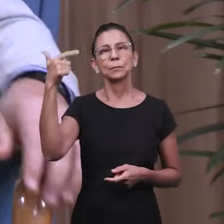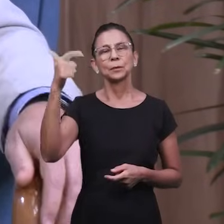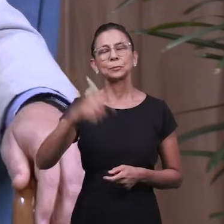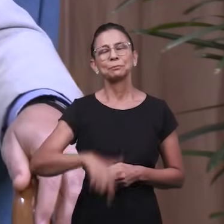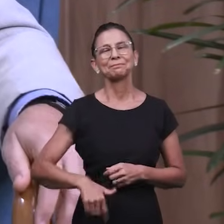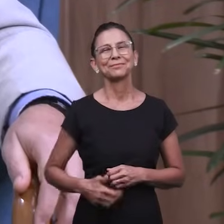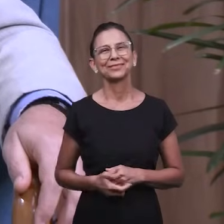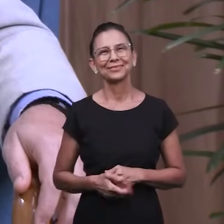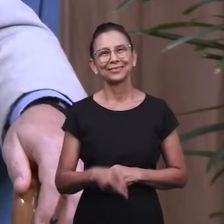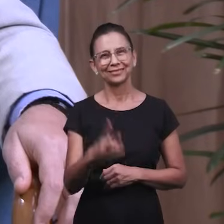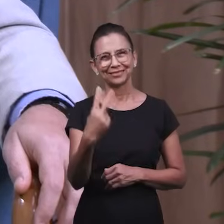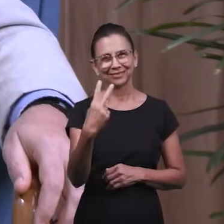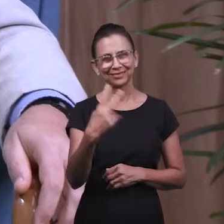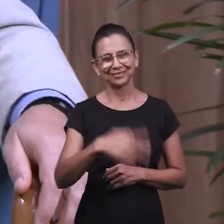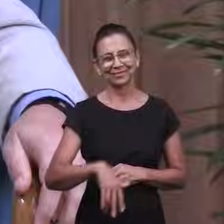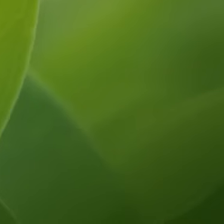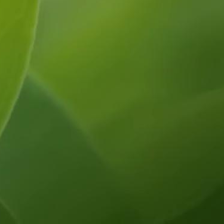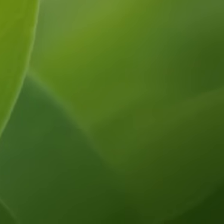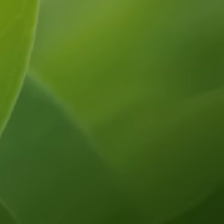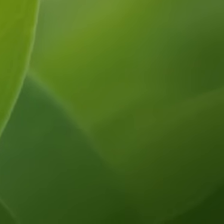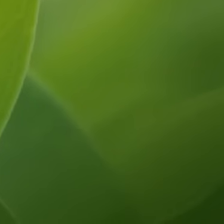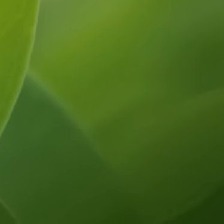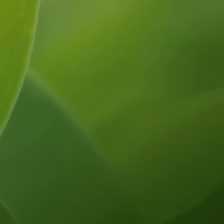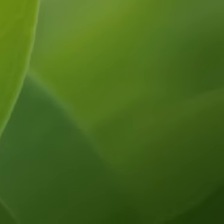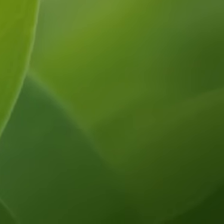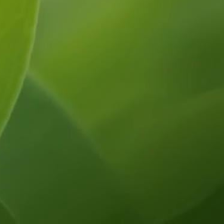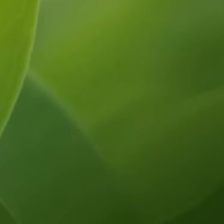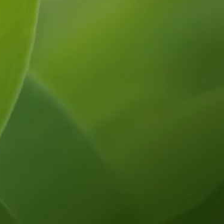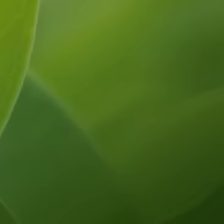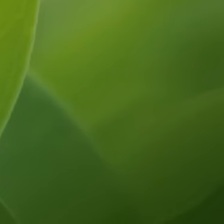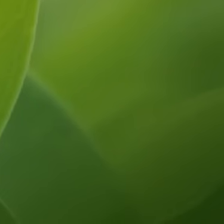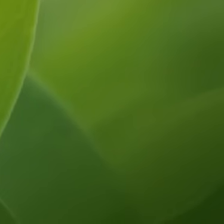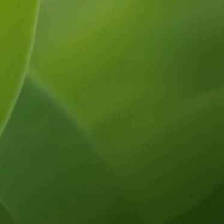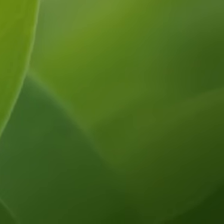Você fica agora com o quadro Lições do Manaim.